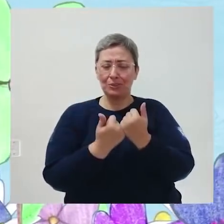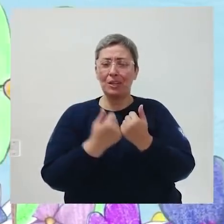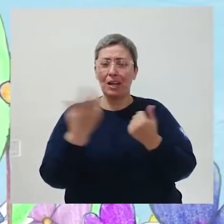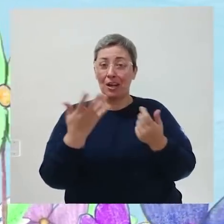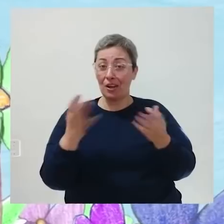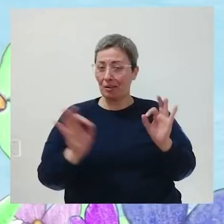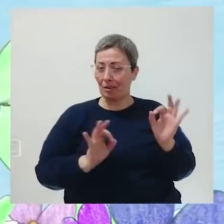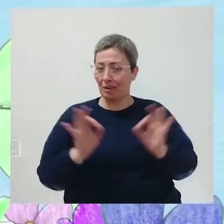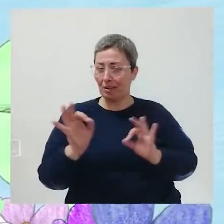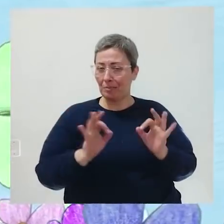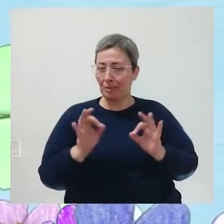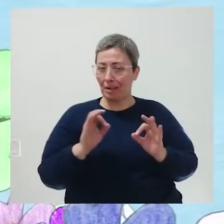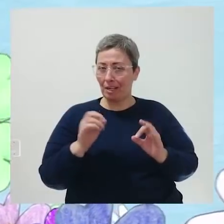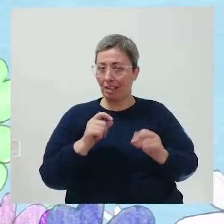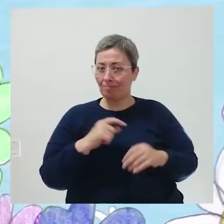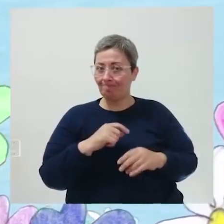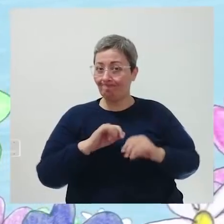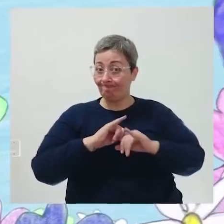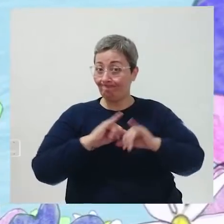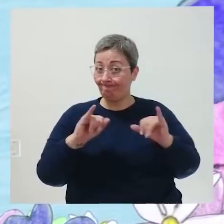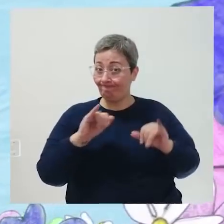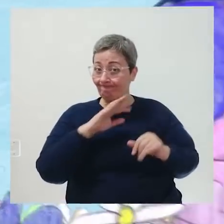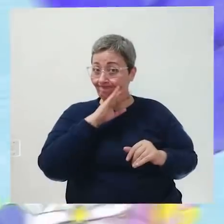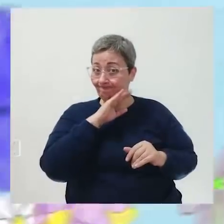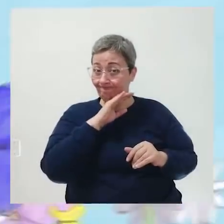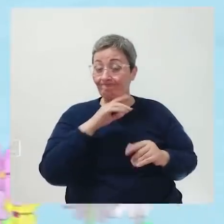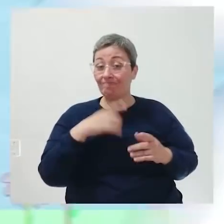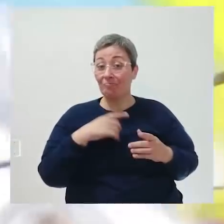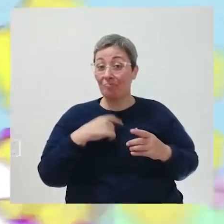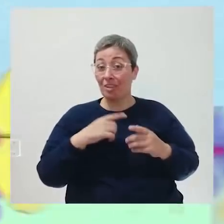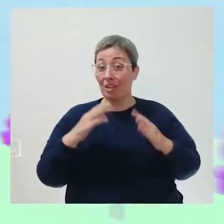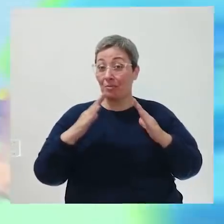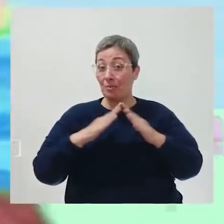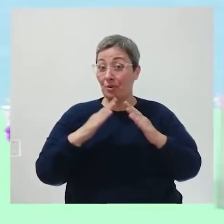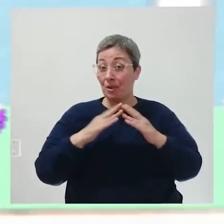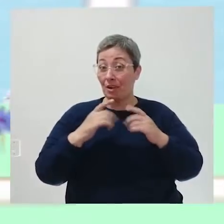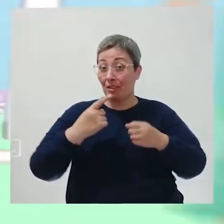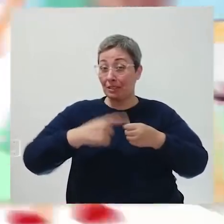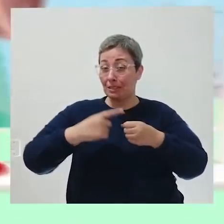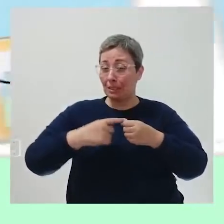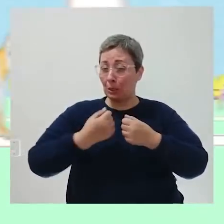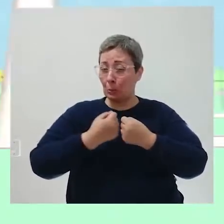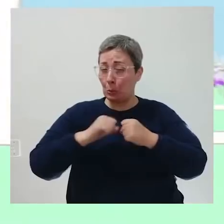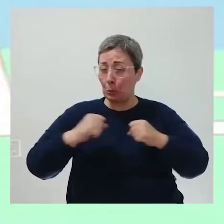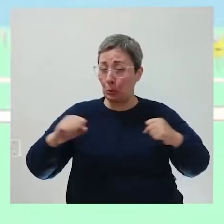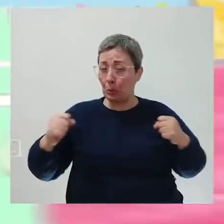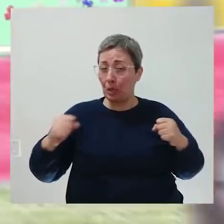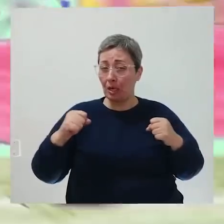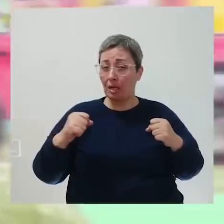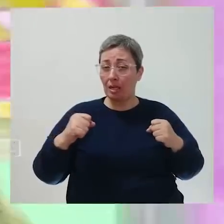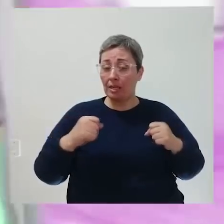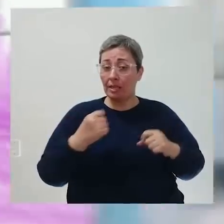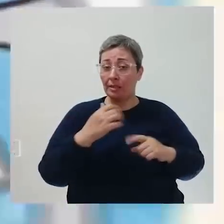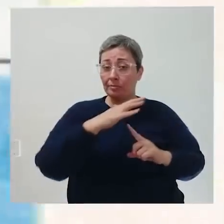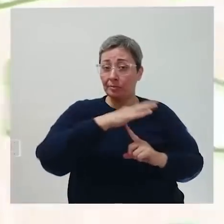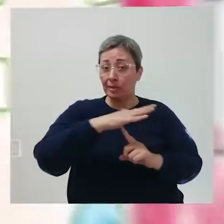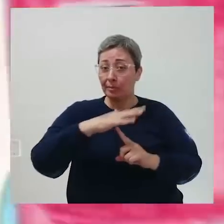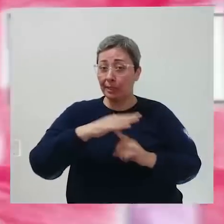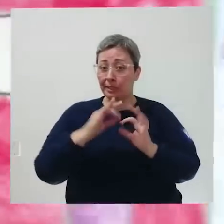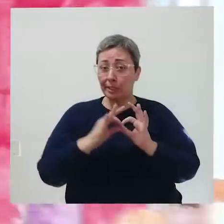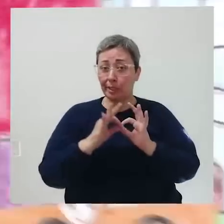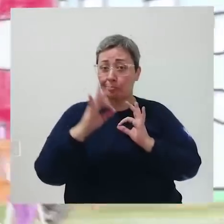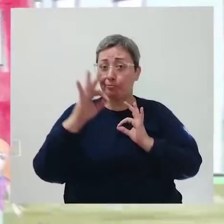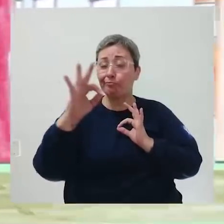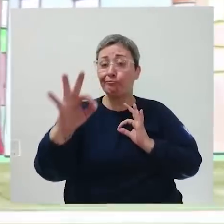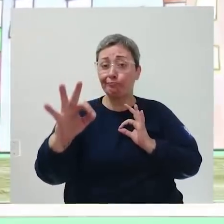preto. Agora, se prepare para as más notícias. Patrícia morava numa cidade enorme e a pracinha